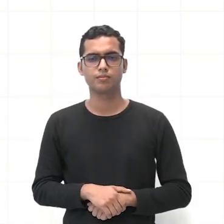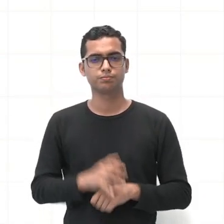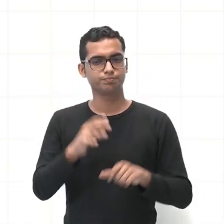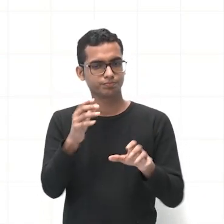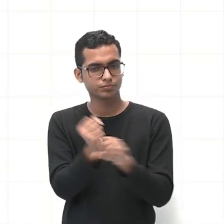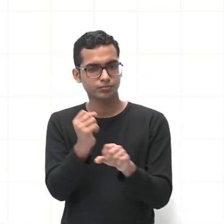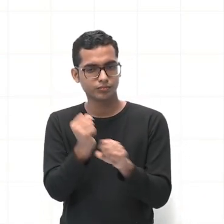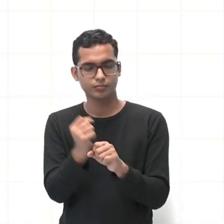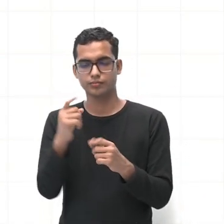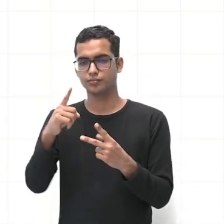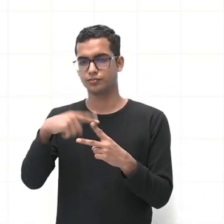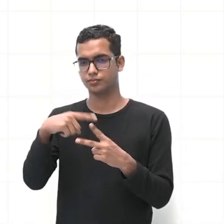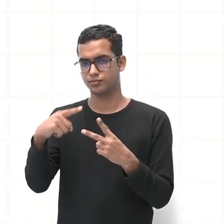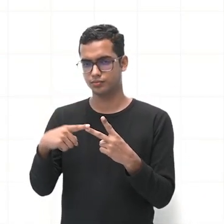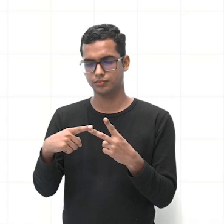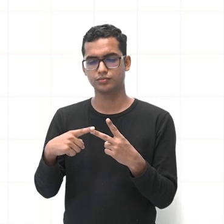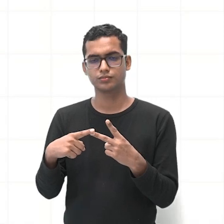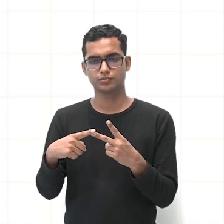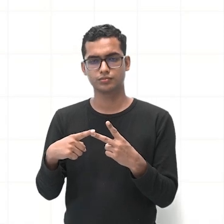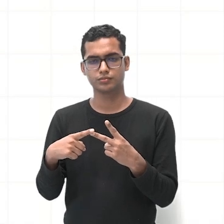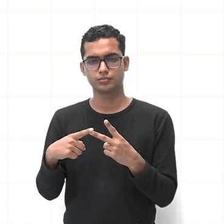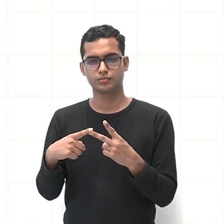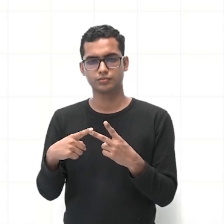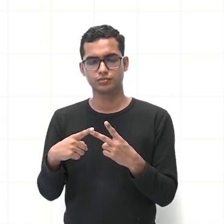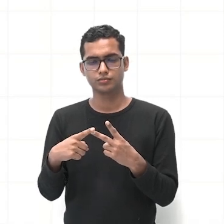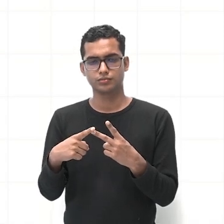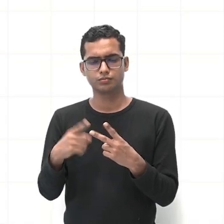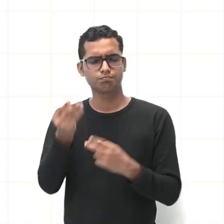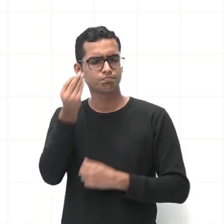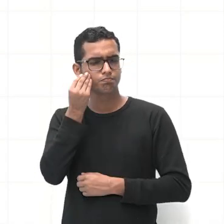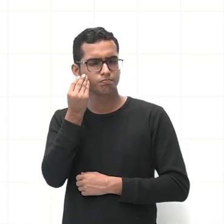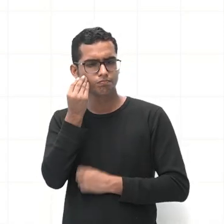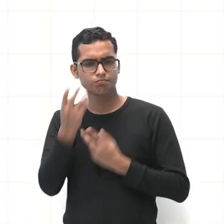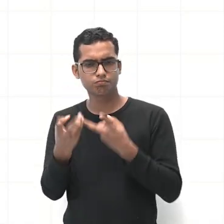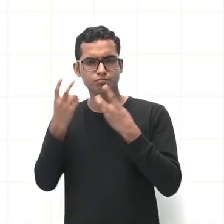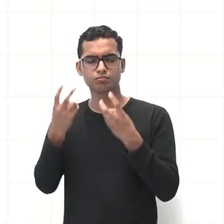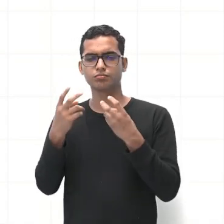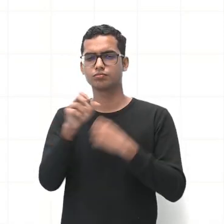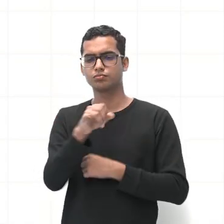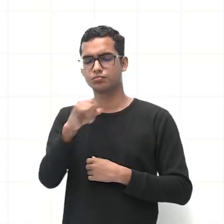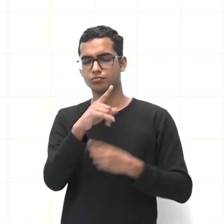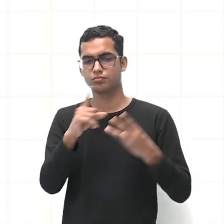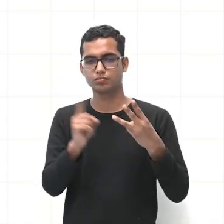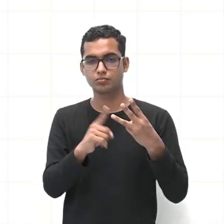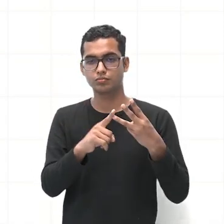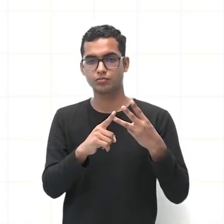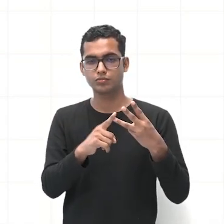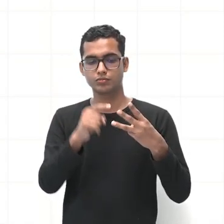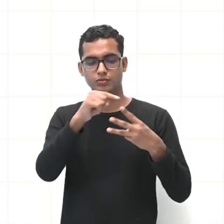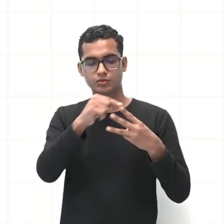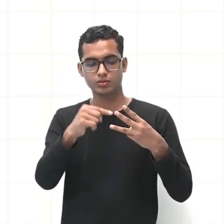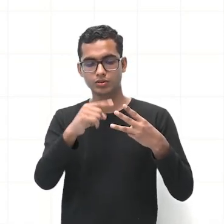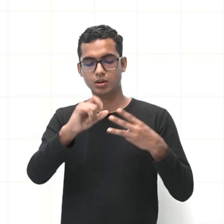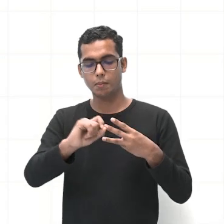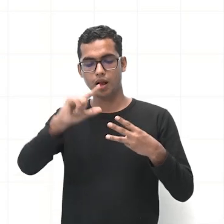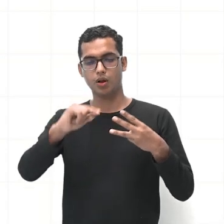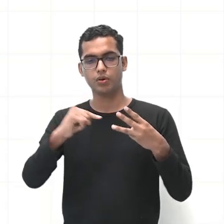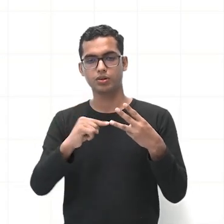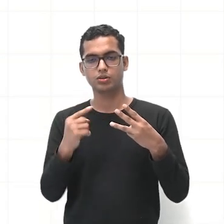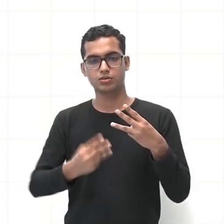dois segmentos e observa se a soma deles é maior que a do terceiro segmento. Foi o que nós fizemos aqui,